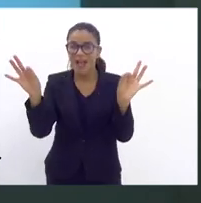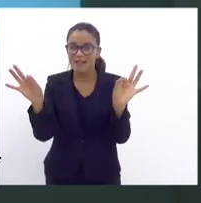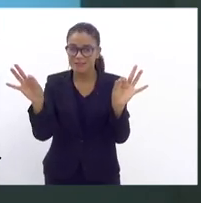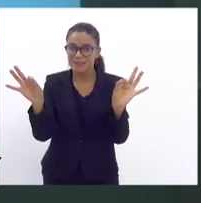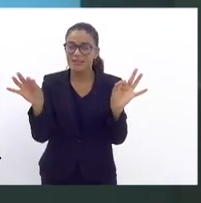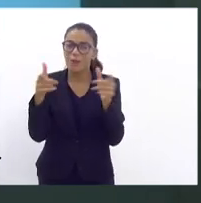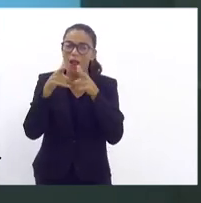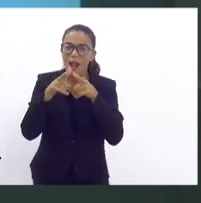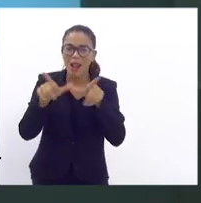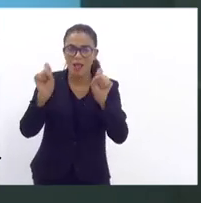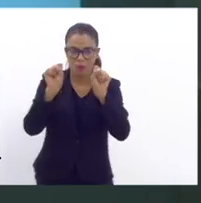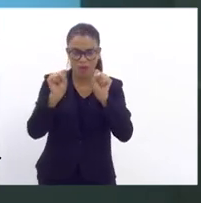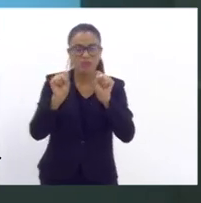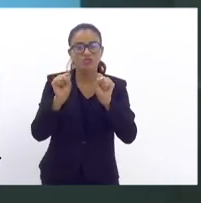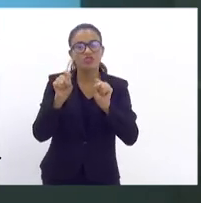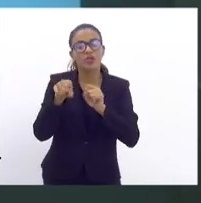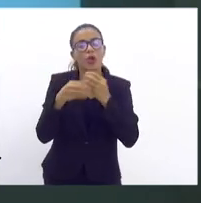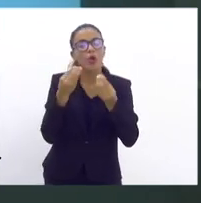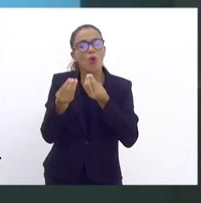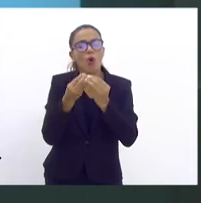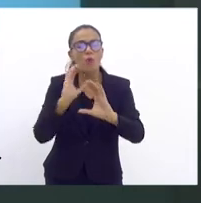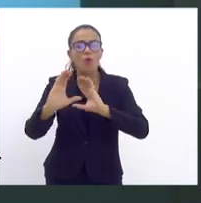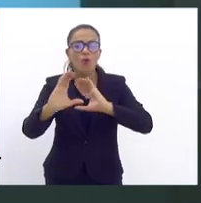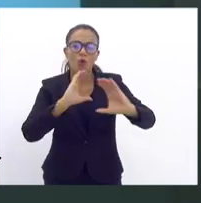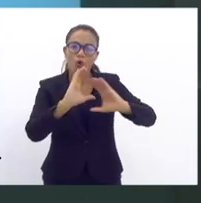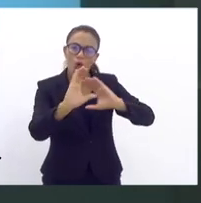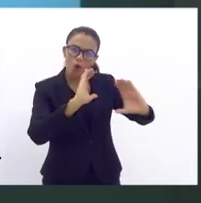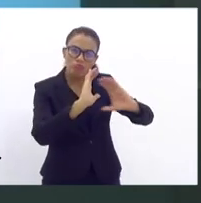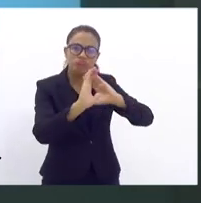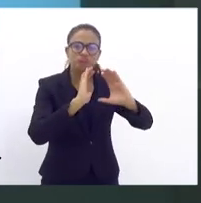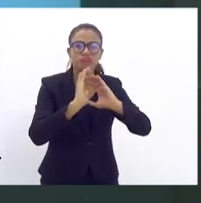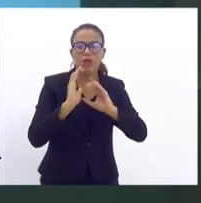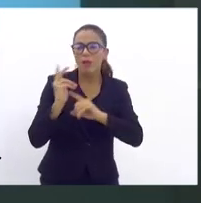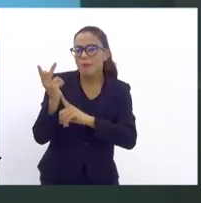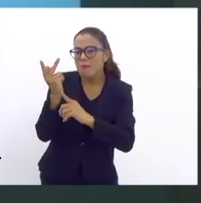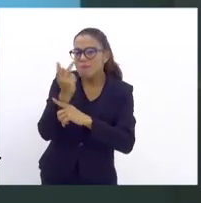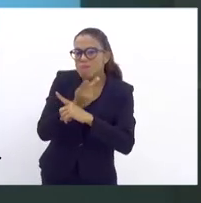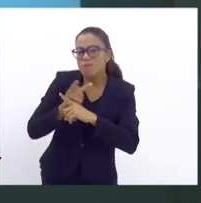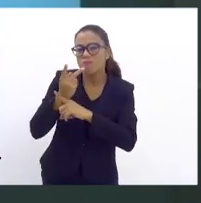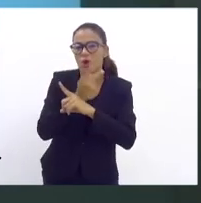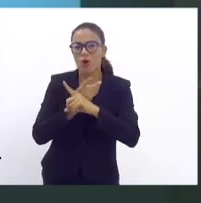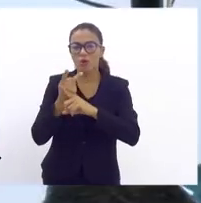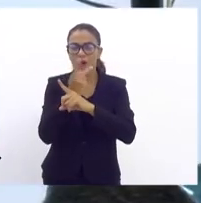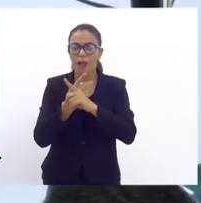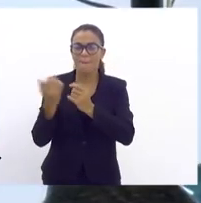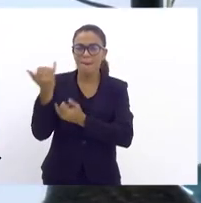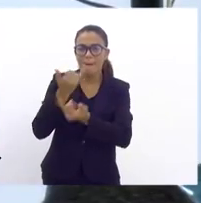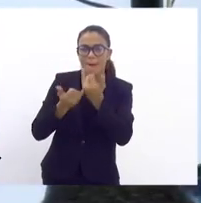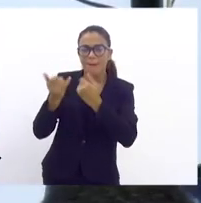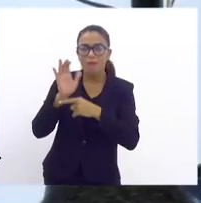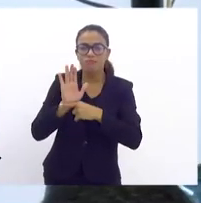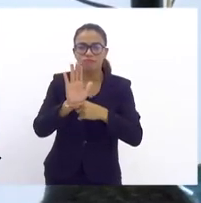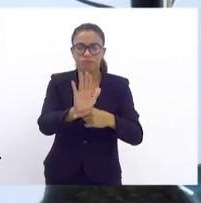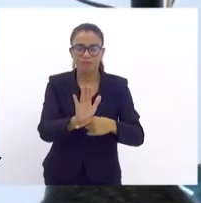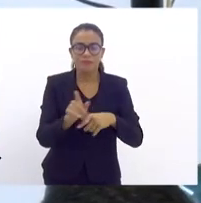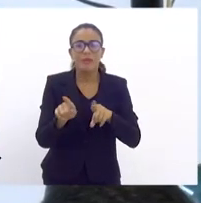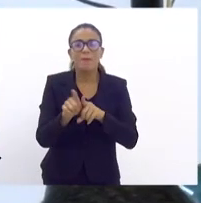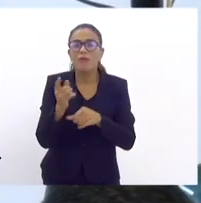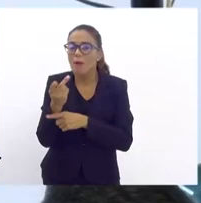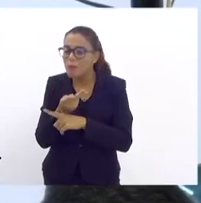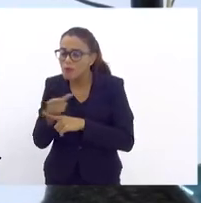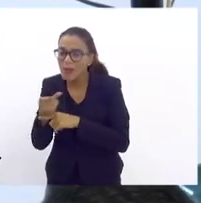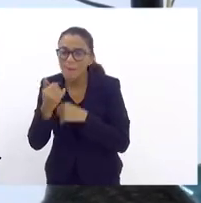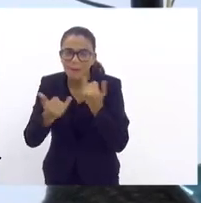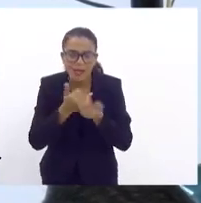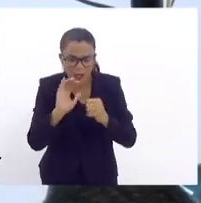a linguagem oral como forma de comunificar-se com outro buscar ajuda ao outro como que ela vai buscar os brinquedos que já